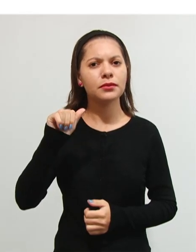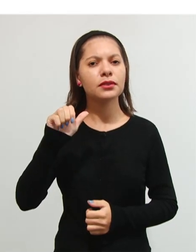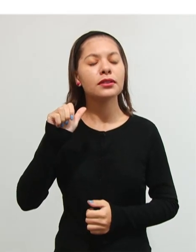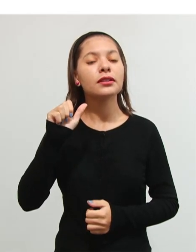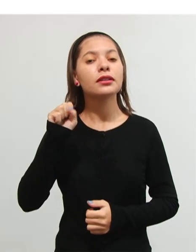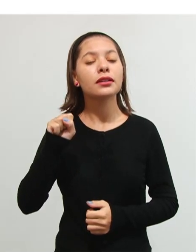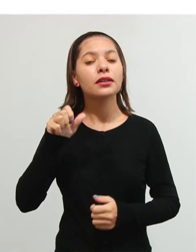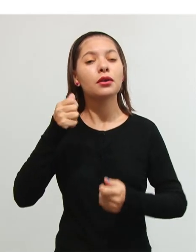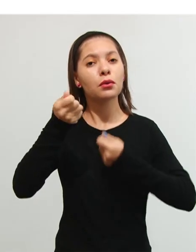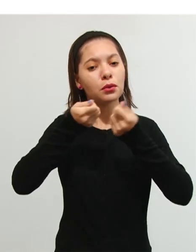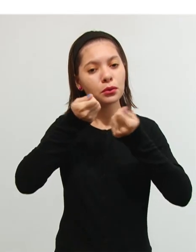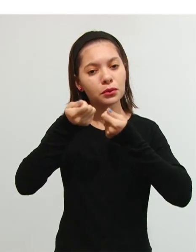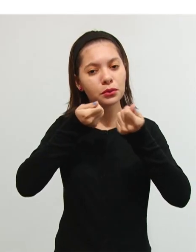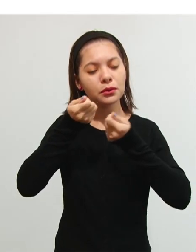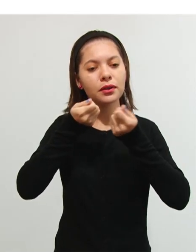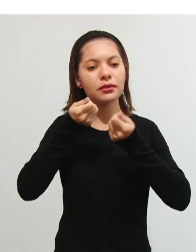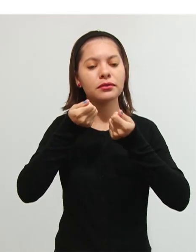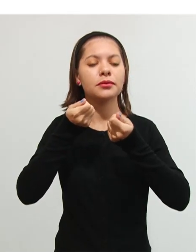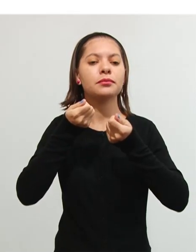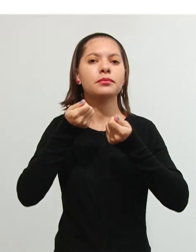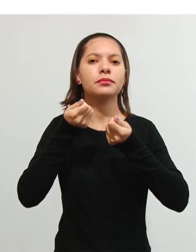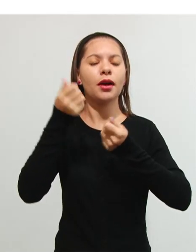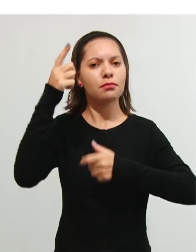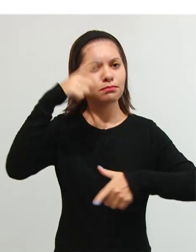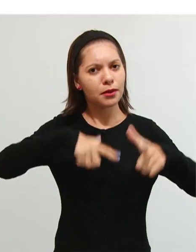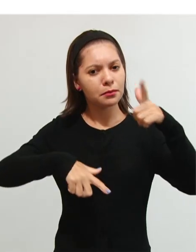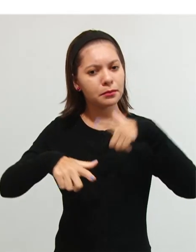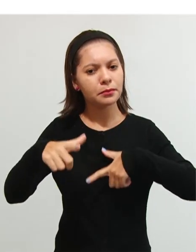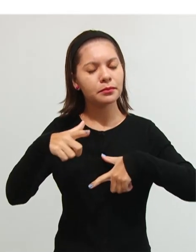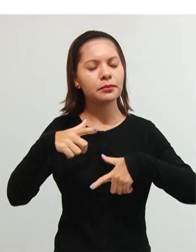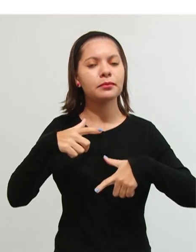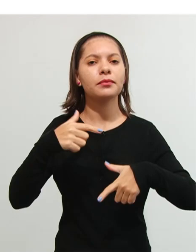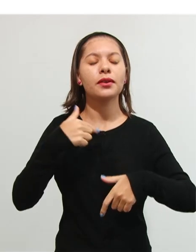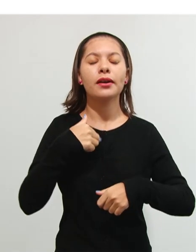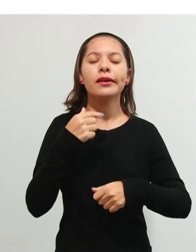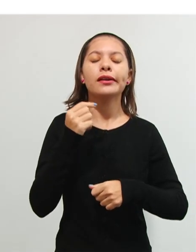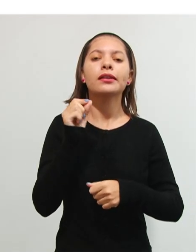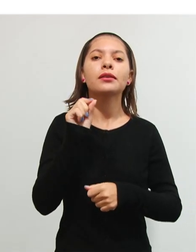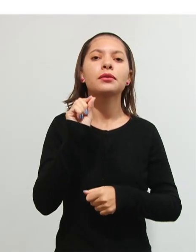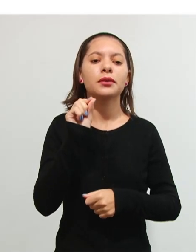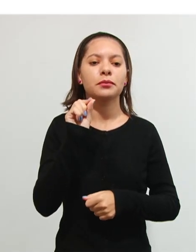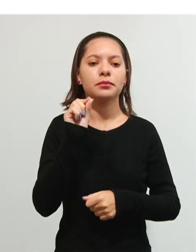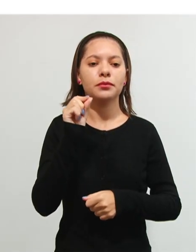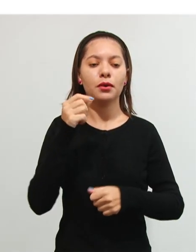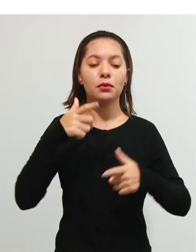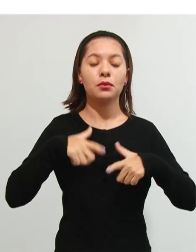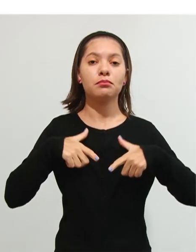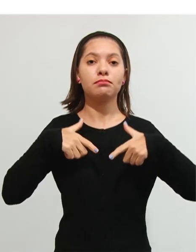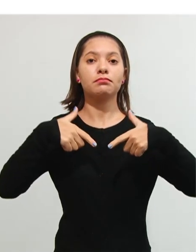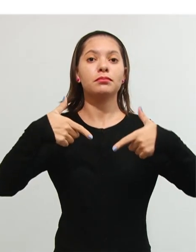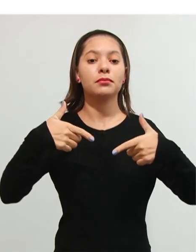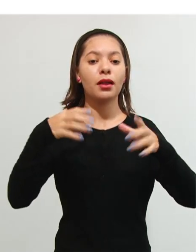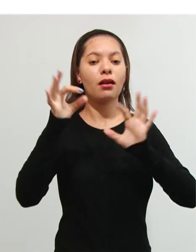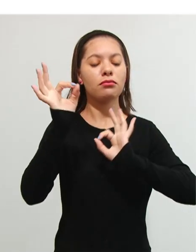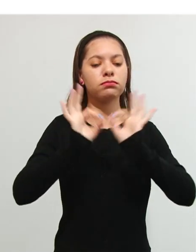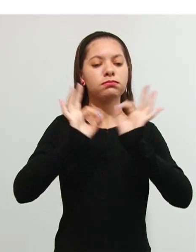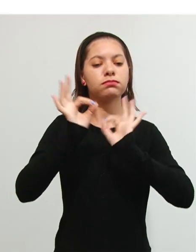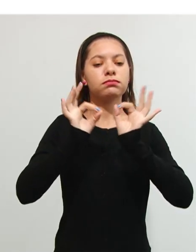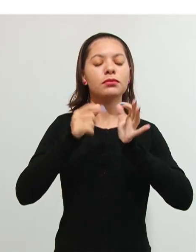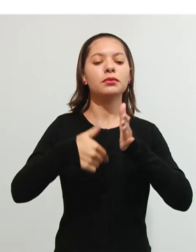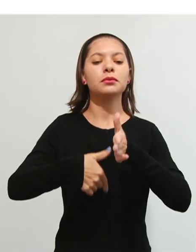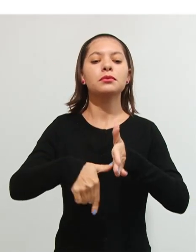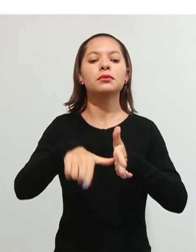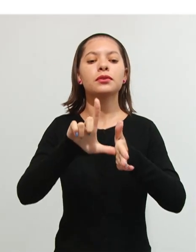frequência da minha contingência de reforço. Então, eu tinha um comportamento pré-definido pelo meu